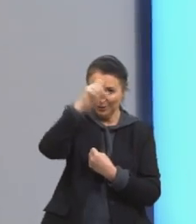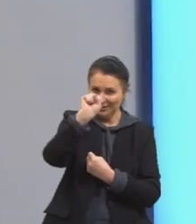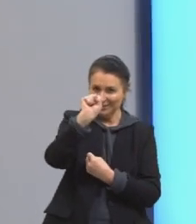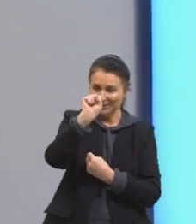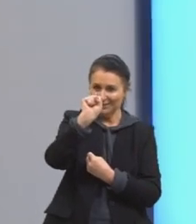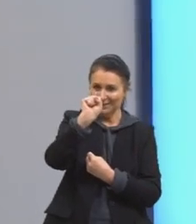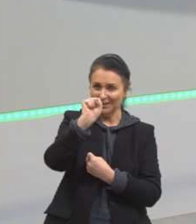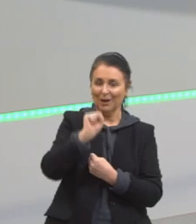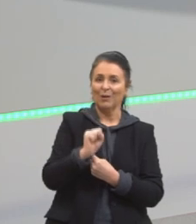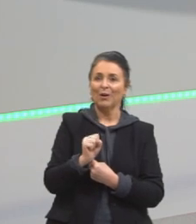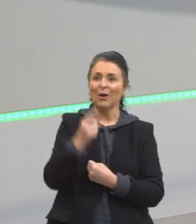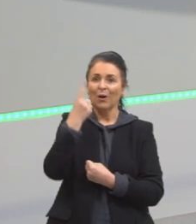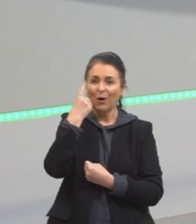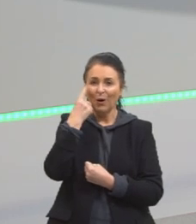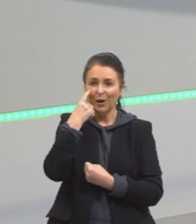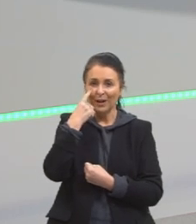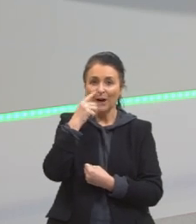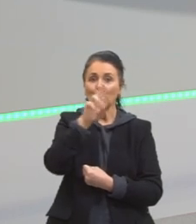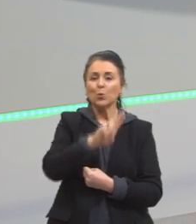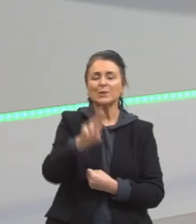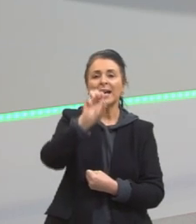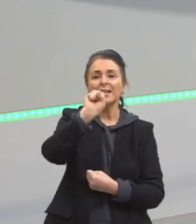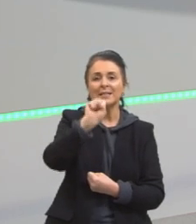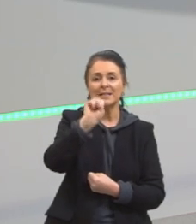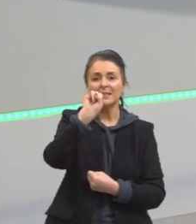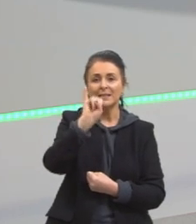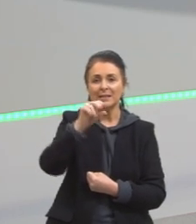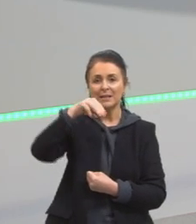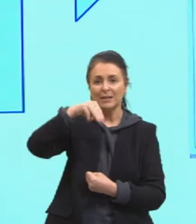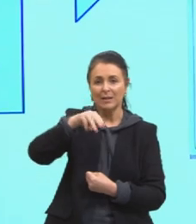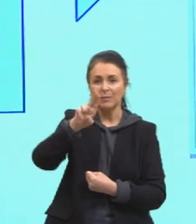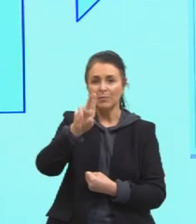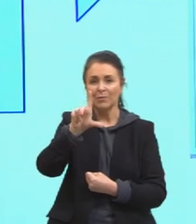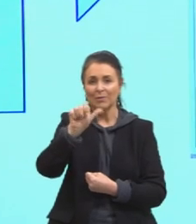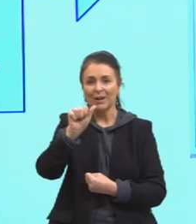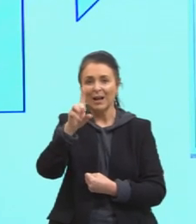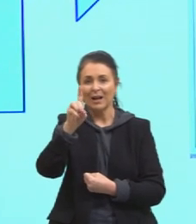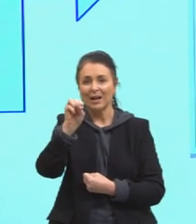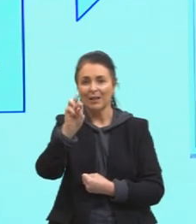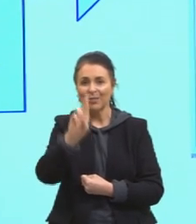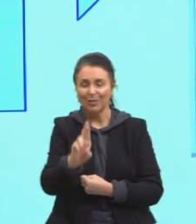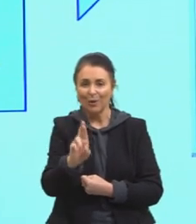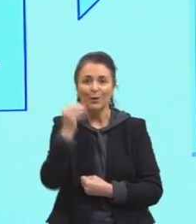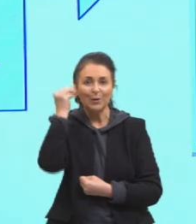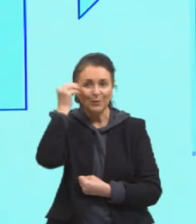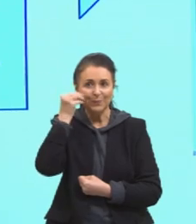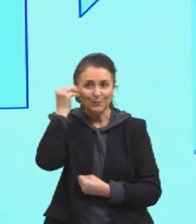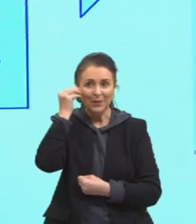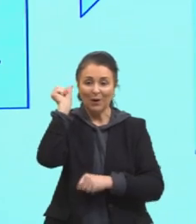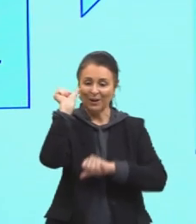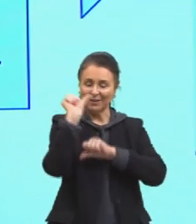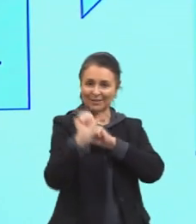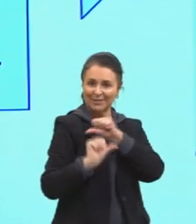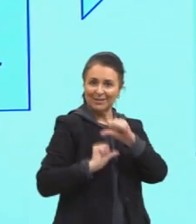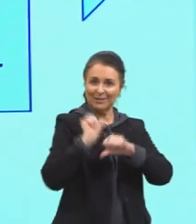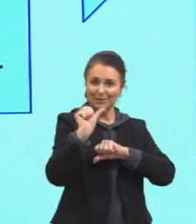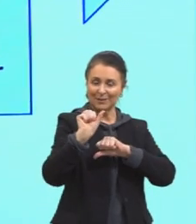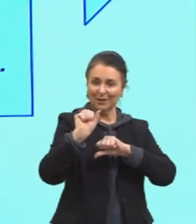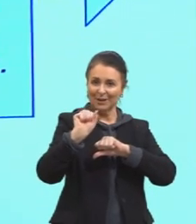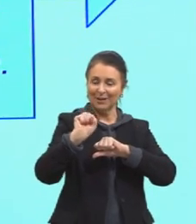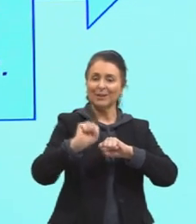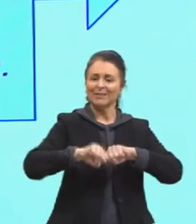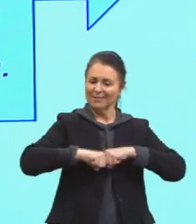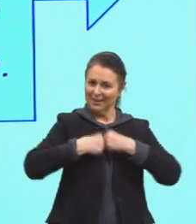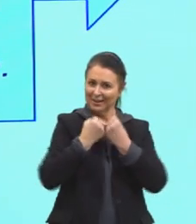muito bem às vezes usando o simulador Vocês conseguem visualizar a transformação então de uma energia potencial porque quando o menino